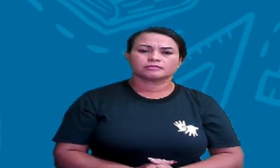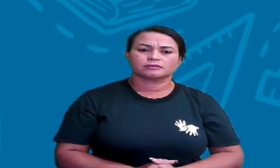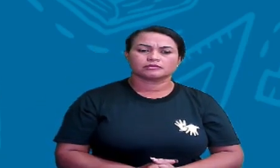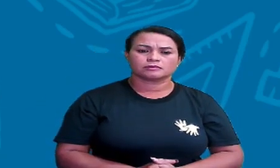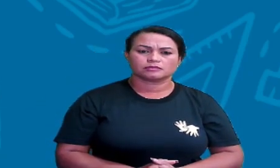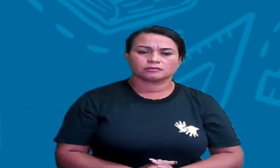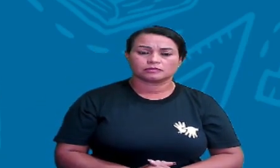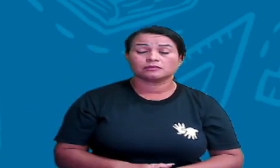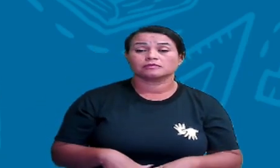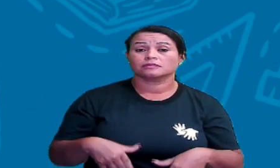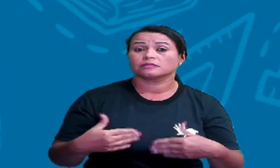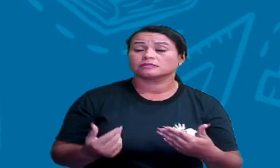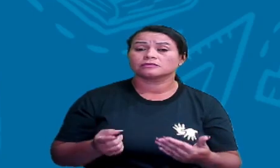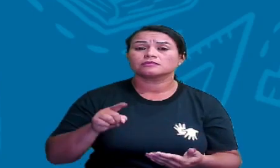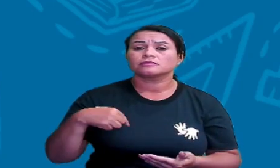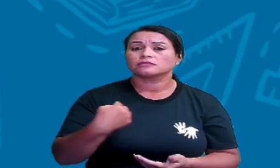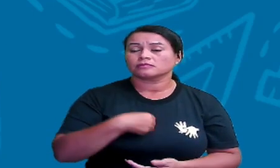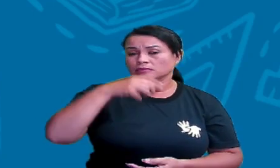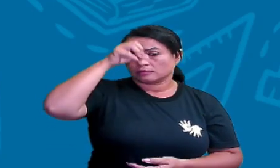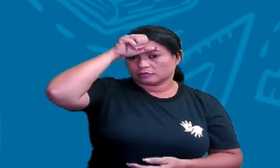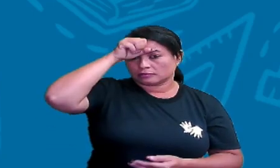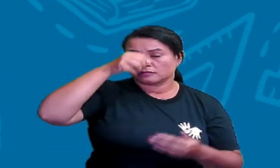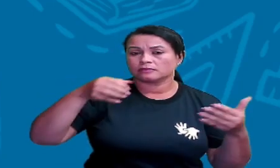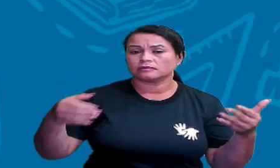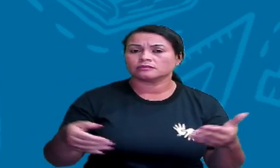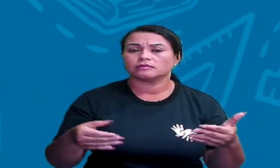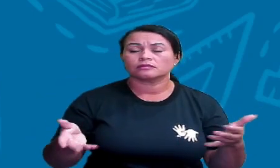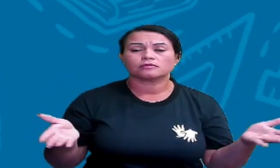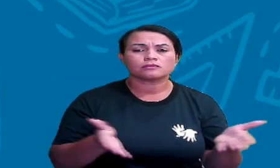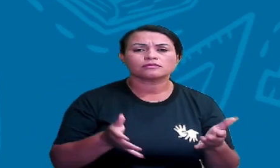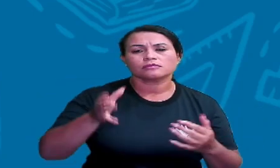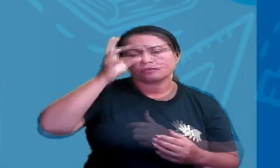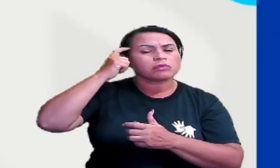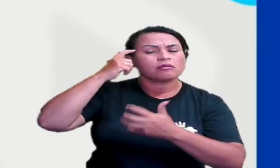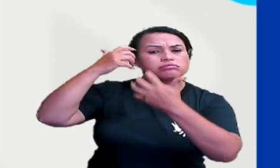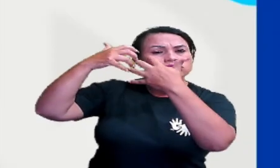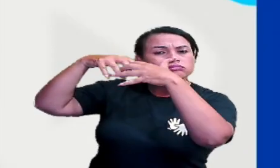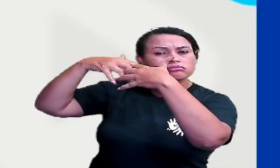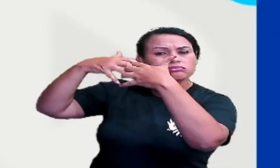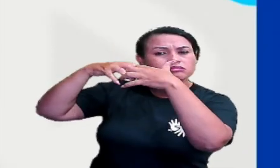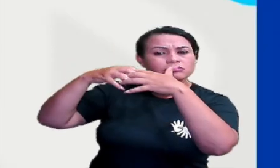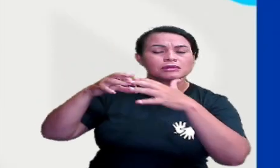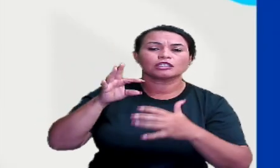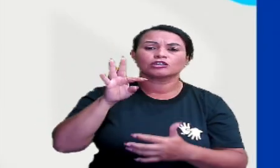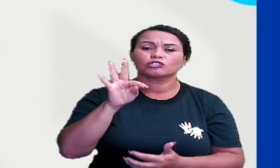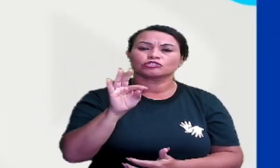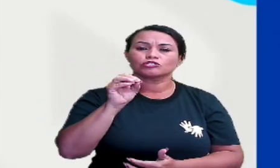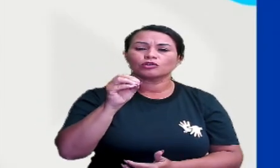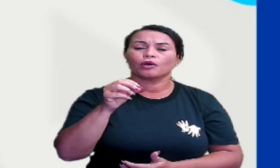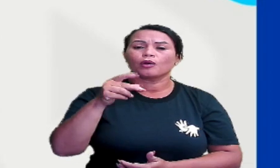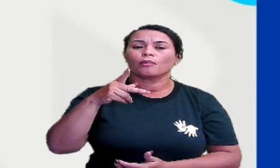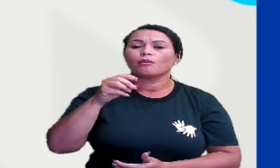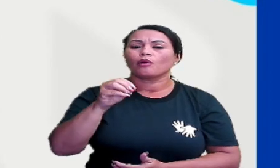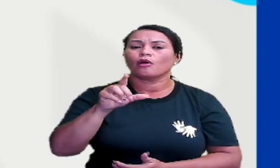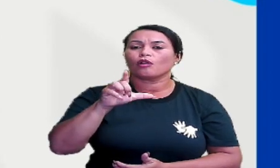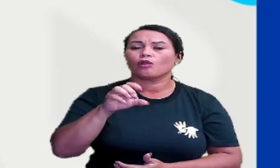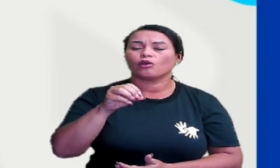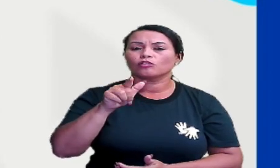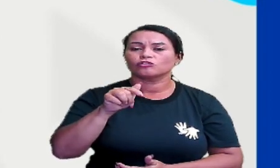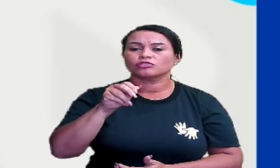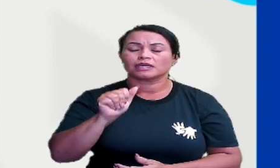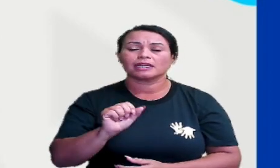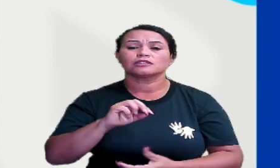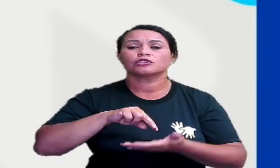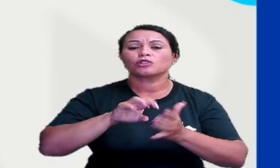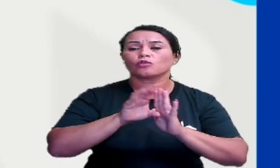Ó, então, gente, o que é que nós aprendemos hoje? Hoje nós aprendemos as noções topológicas elementares, que são os conceitos de